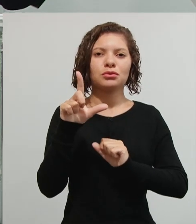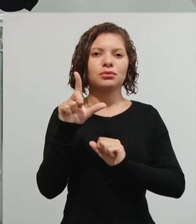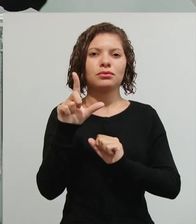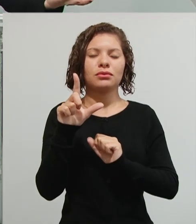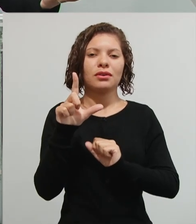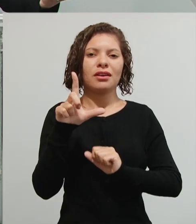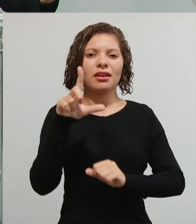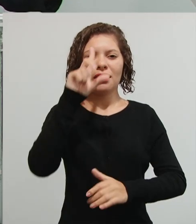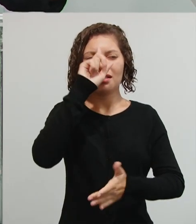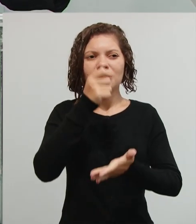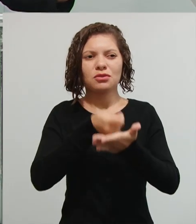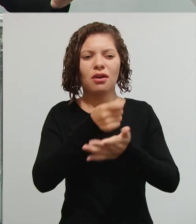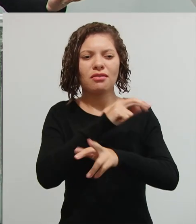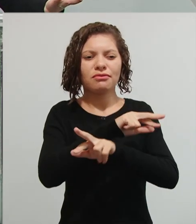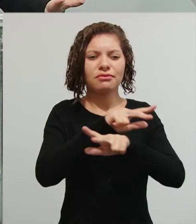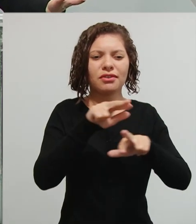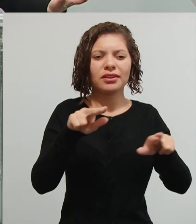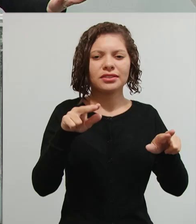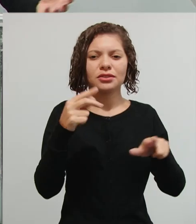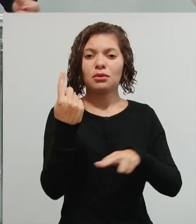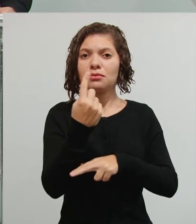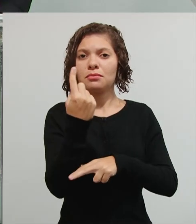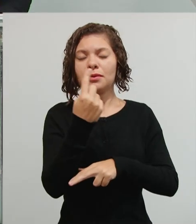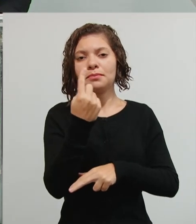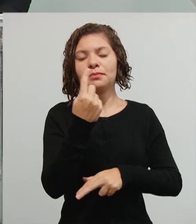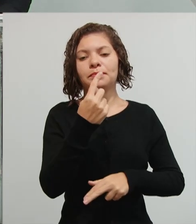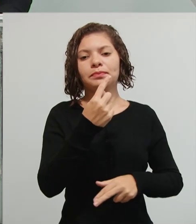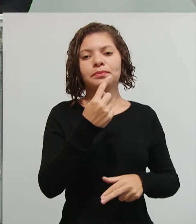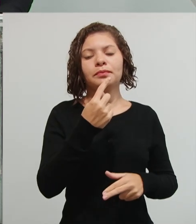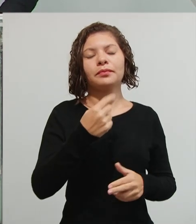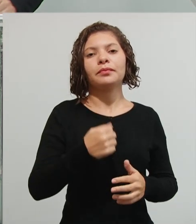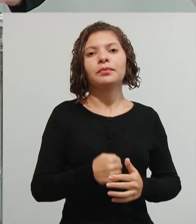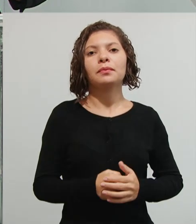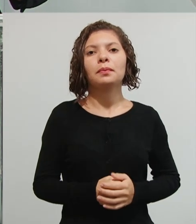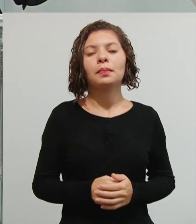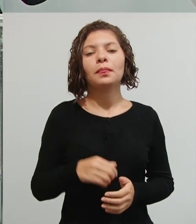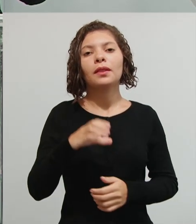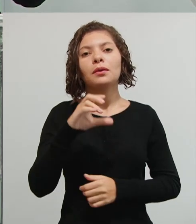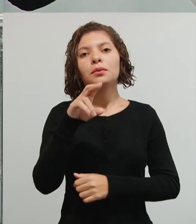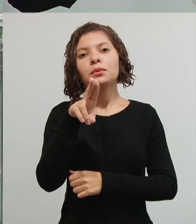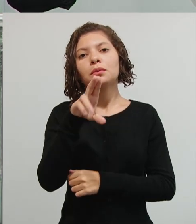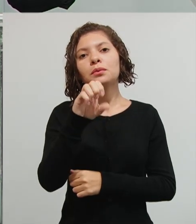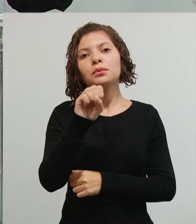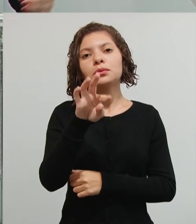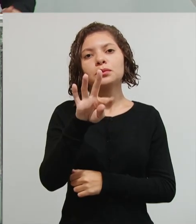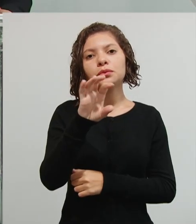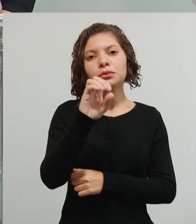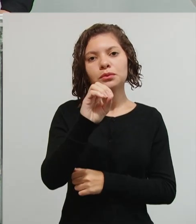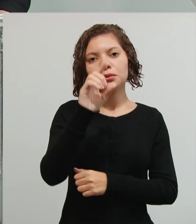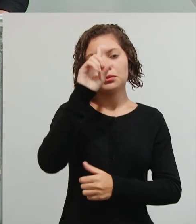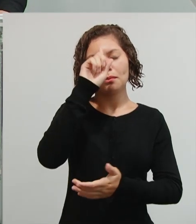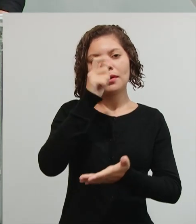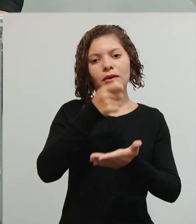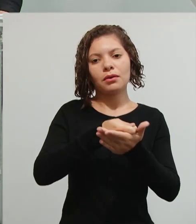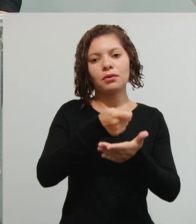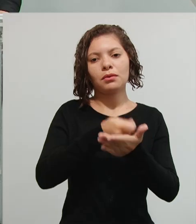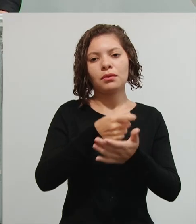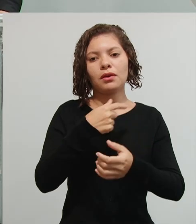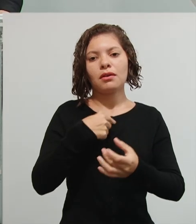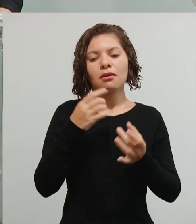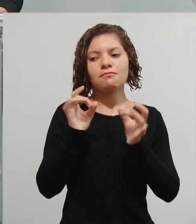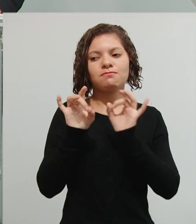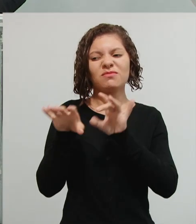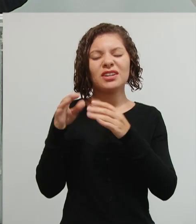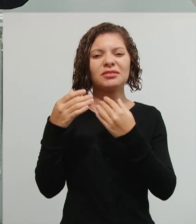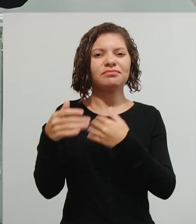um trade-off do meu gasto do recurso financeiro, eu acabo vendo que o custo de fazer uma escolha é o que eu